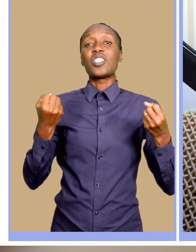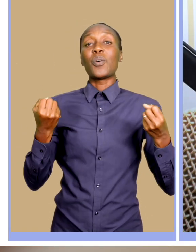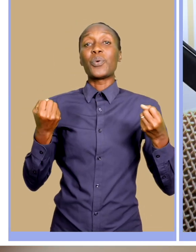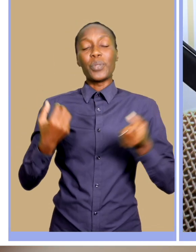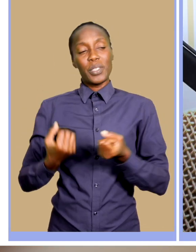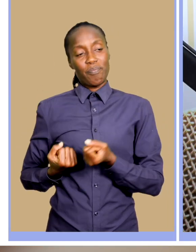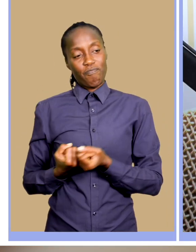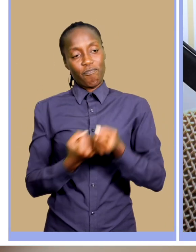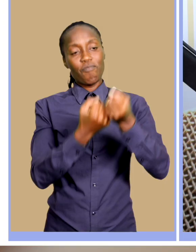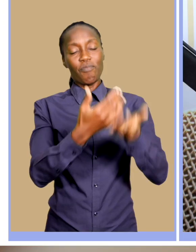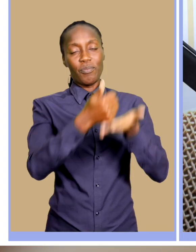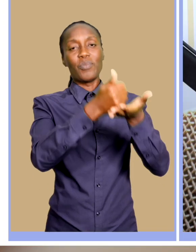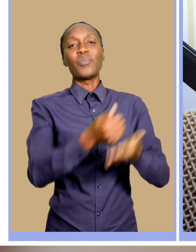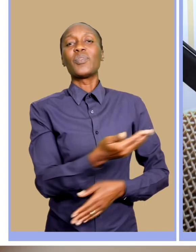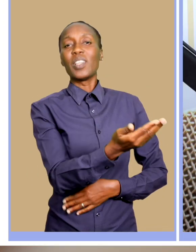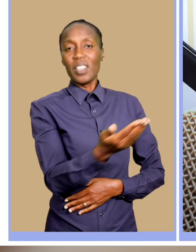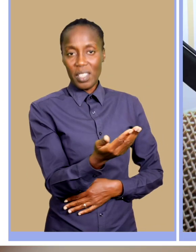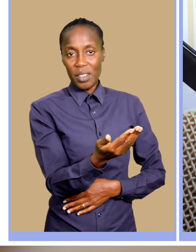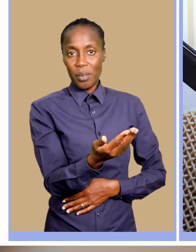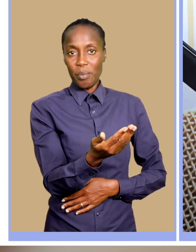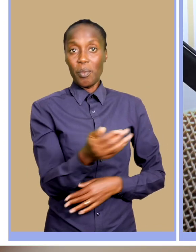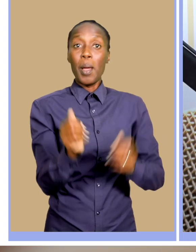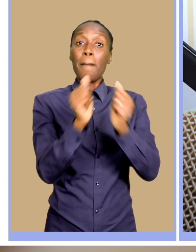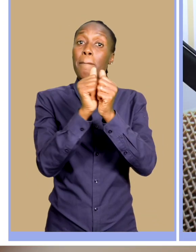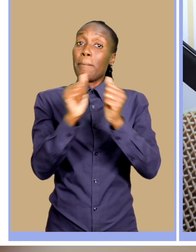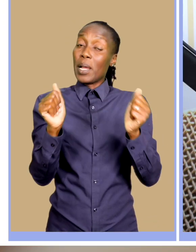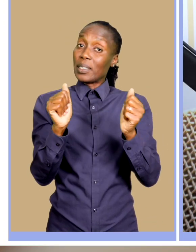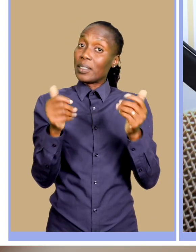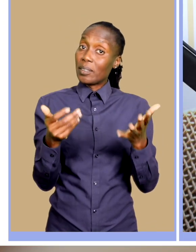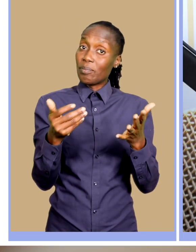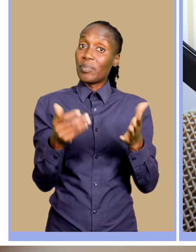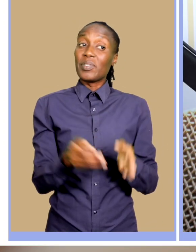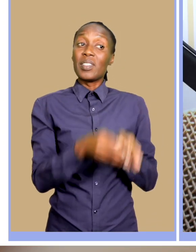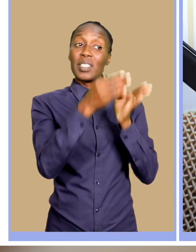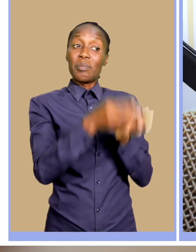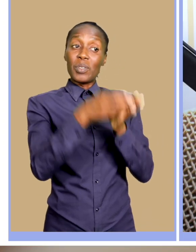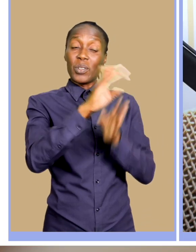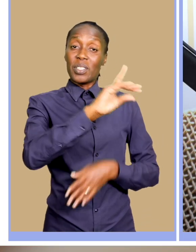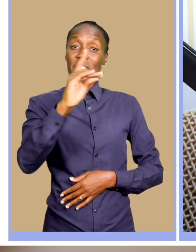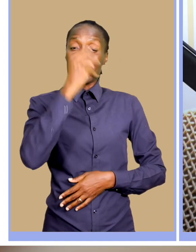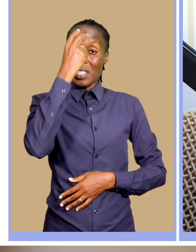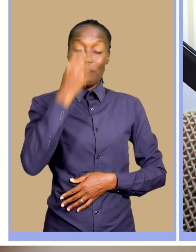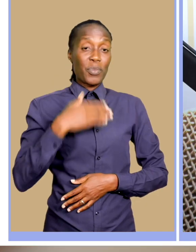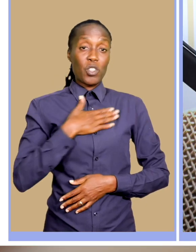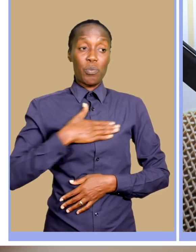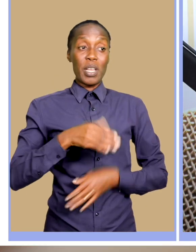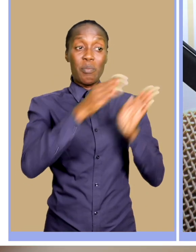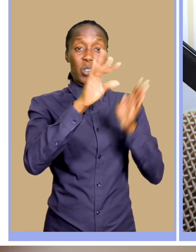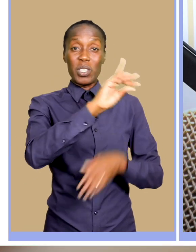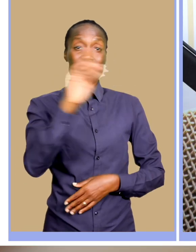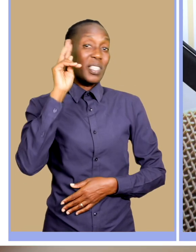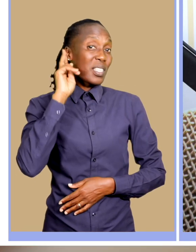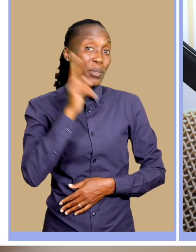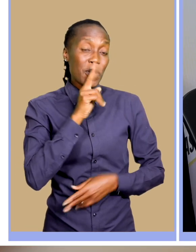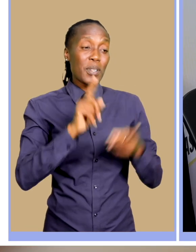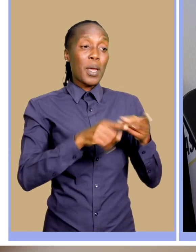Mas suponhamos que temos indivíduos com deficiência auditiva, indivíduos com deficiência visual, e que se